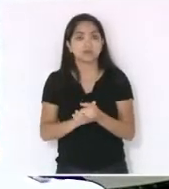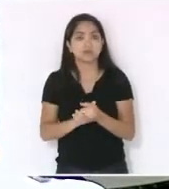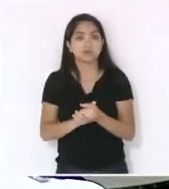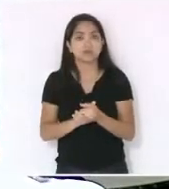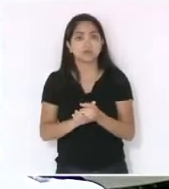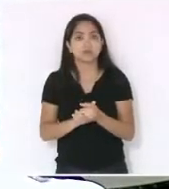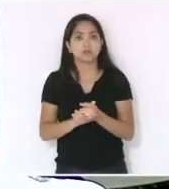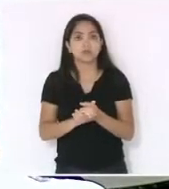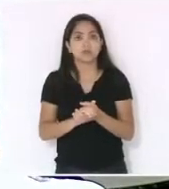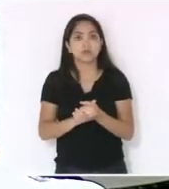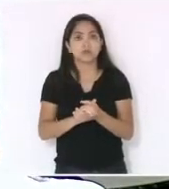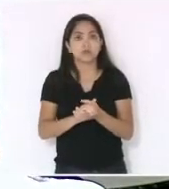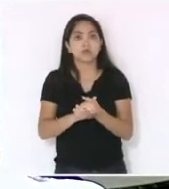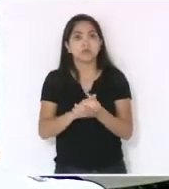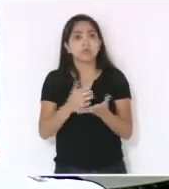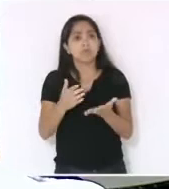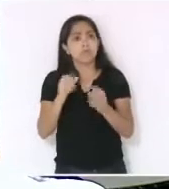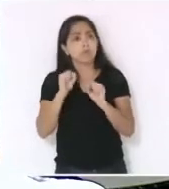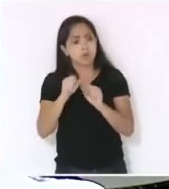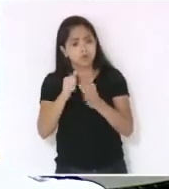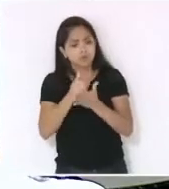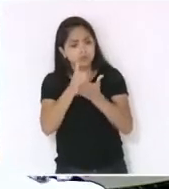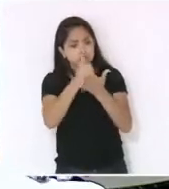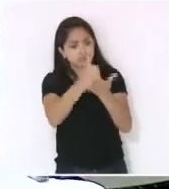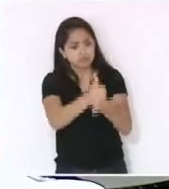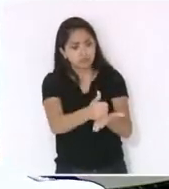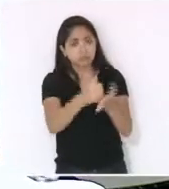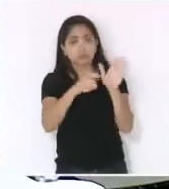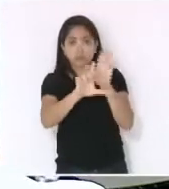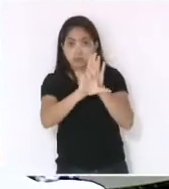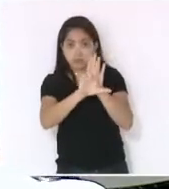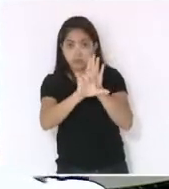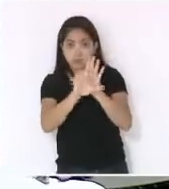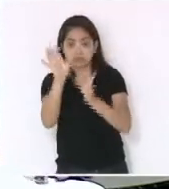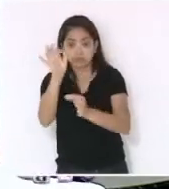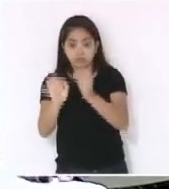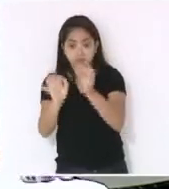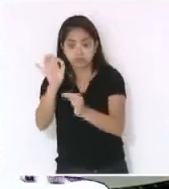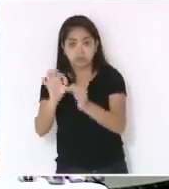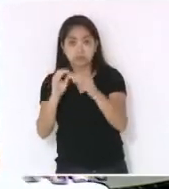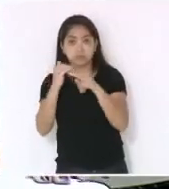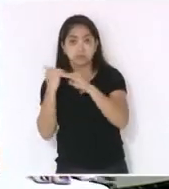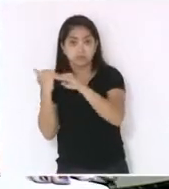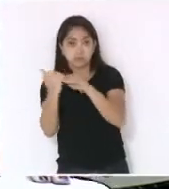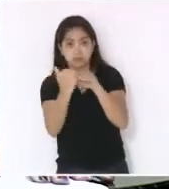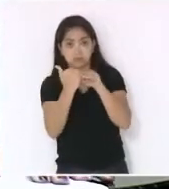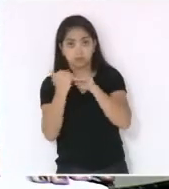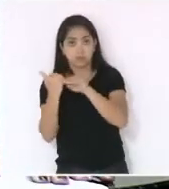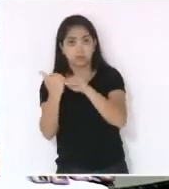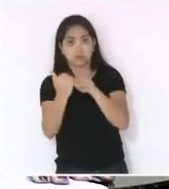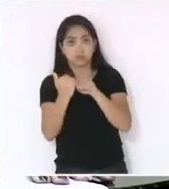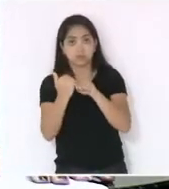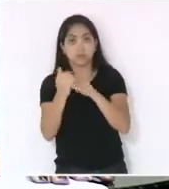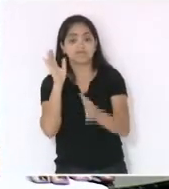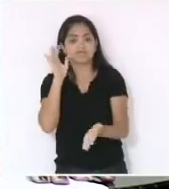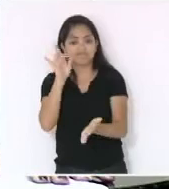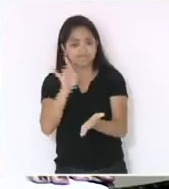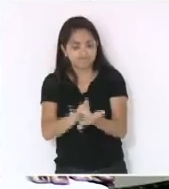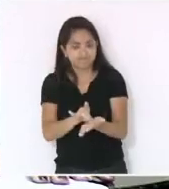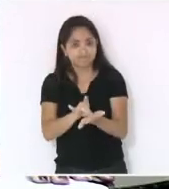alguma forma, podem contribuir para que as leis de justiça e igualdade possam entrar em vigor nesse